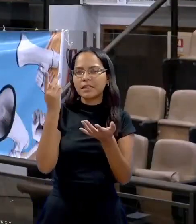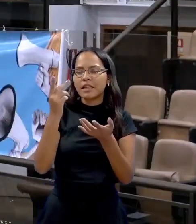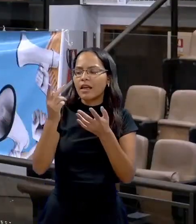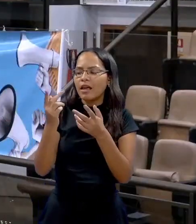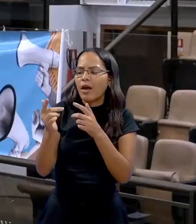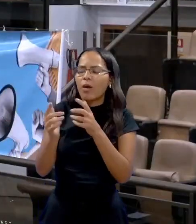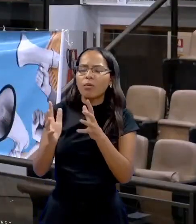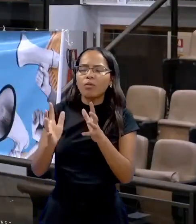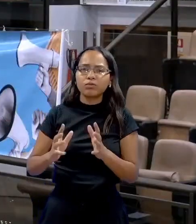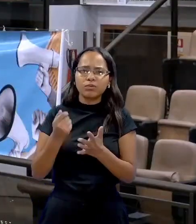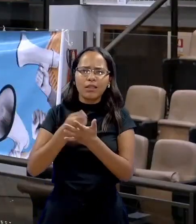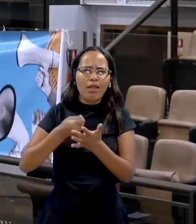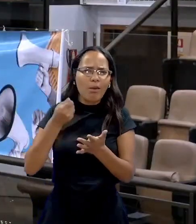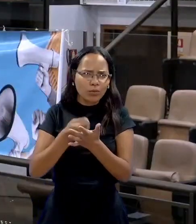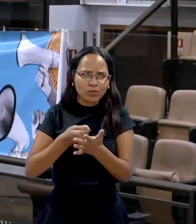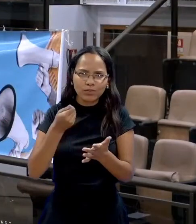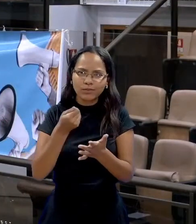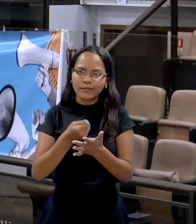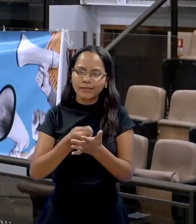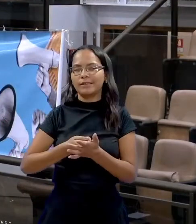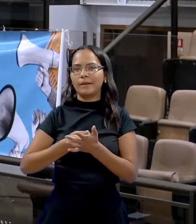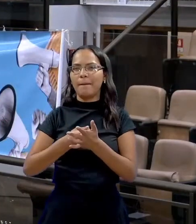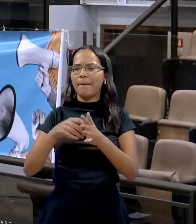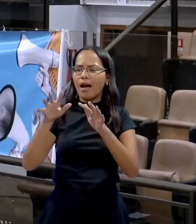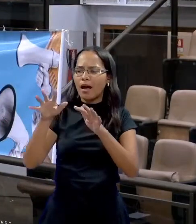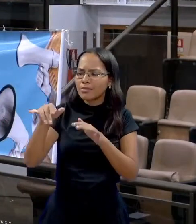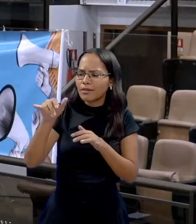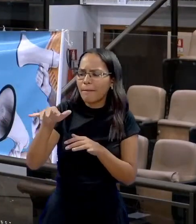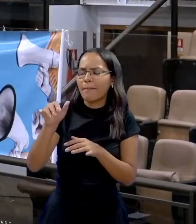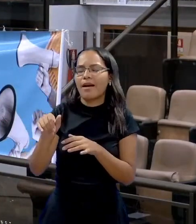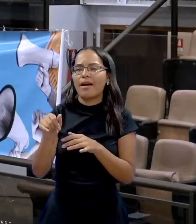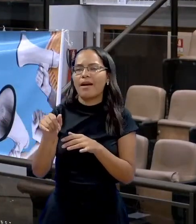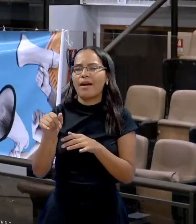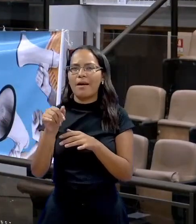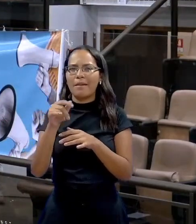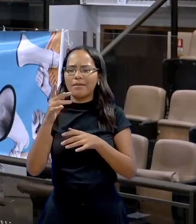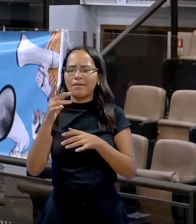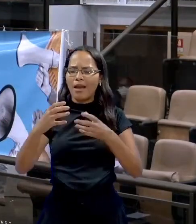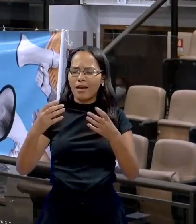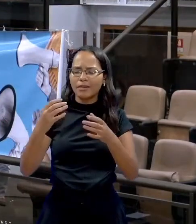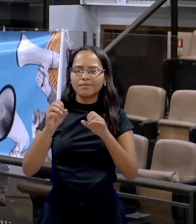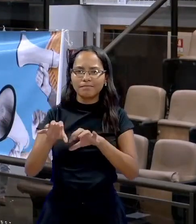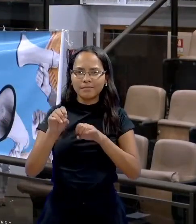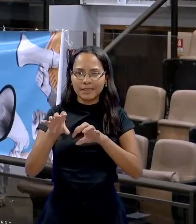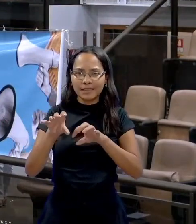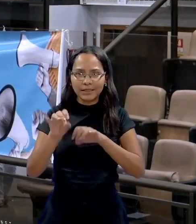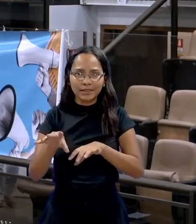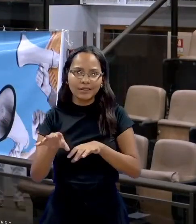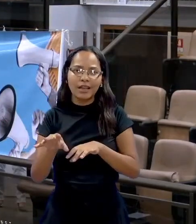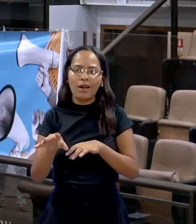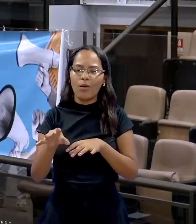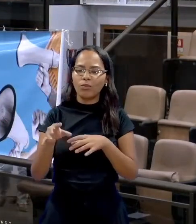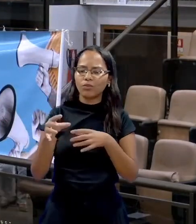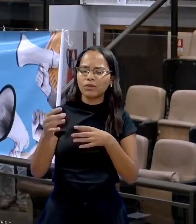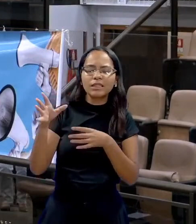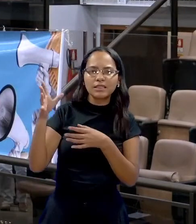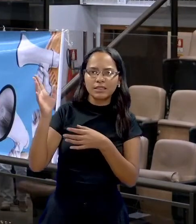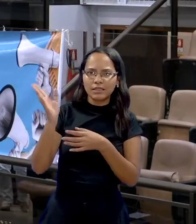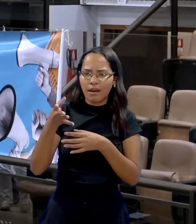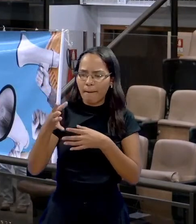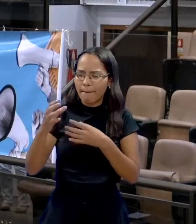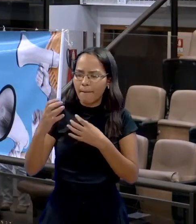convocação, pessoal da educação, aqueles que são do cadastro de reserva, aguarda